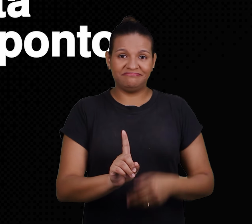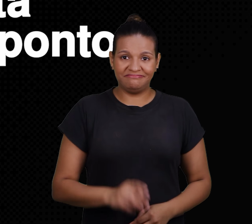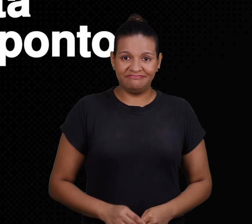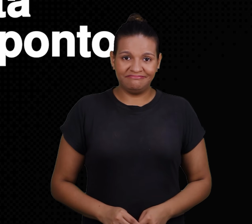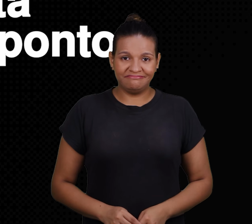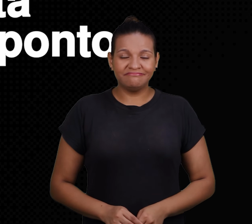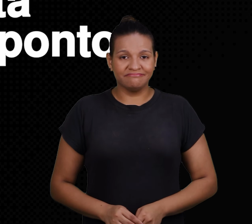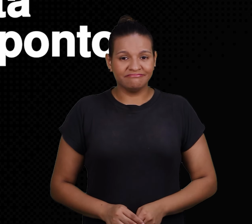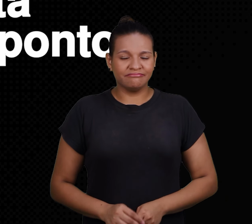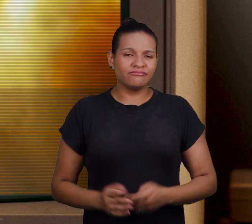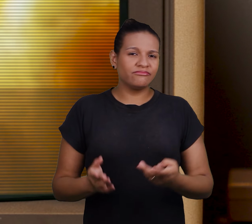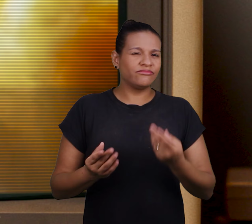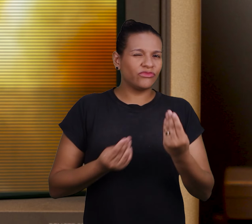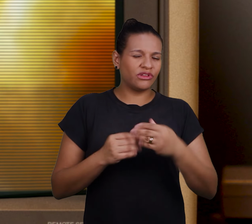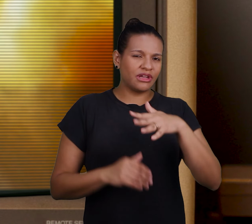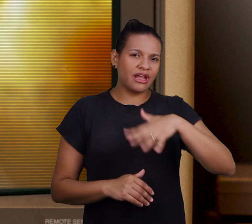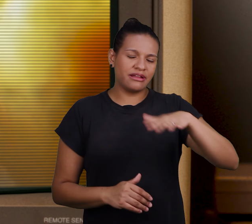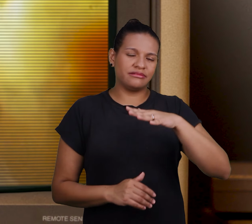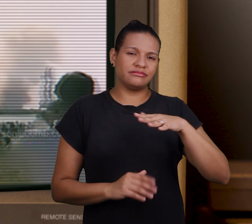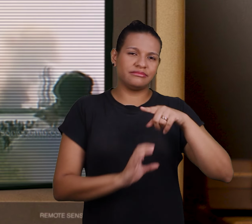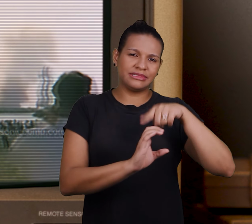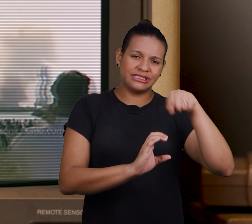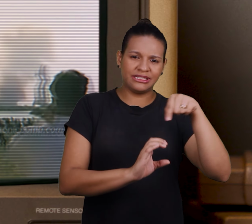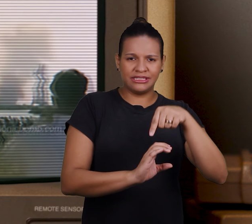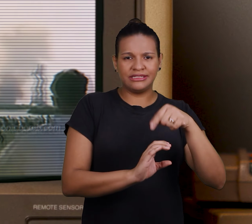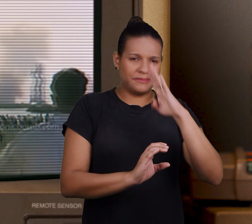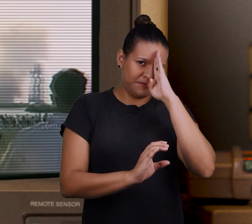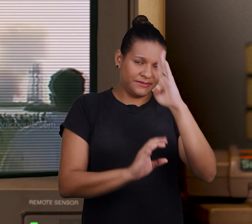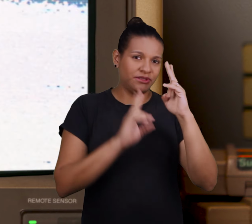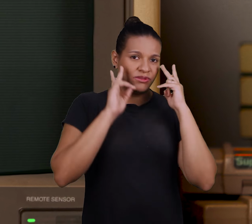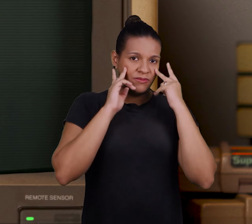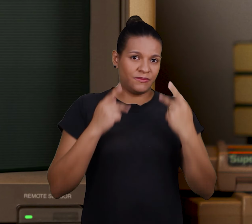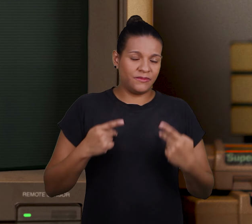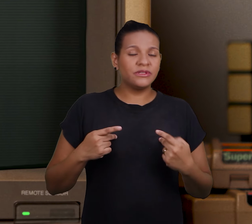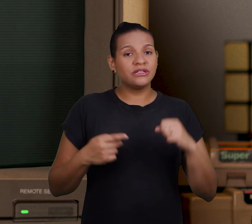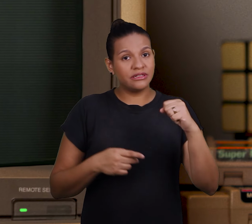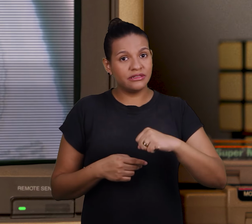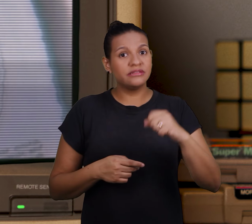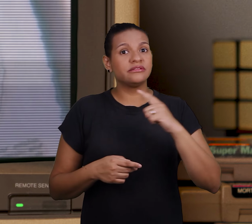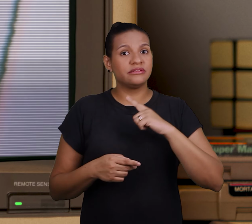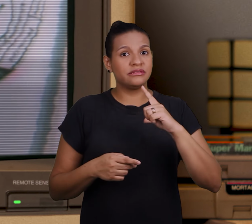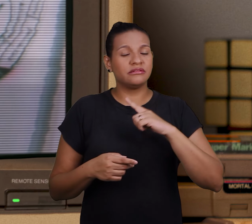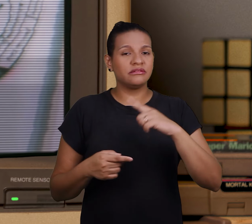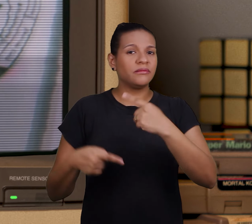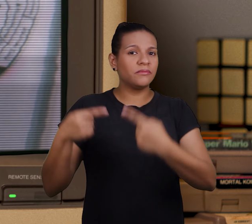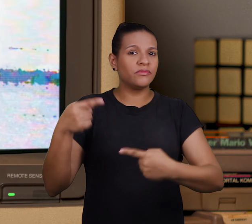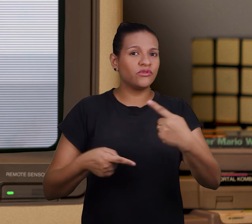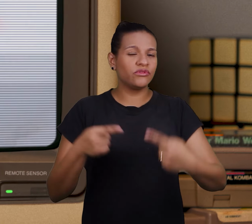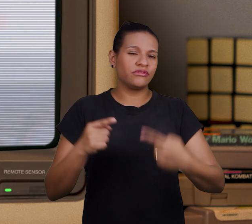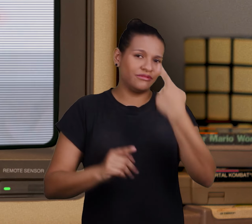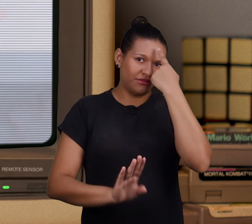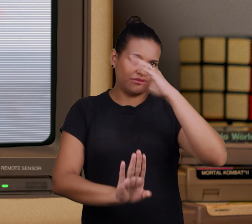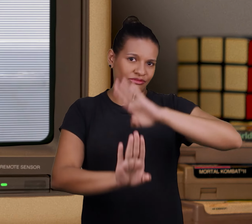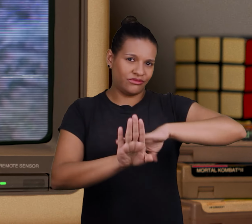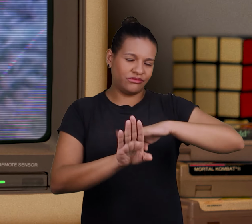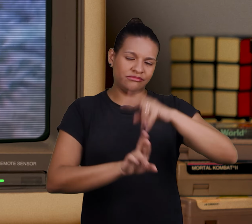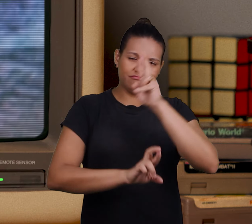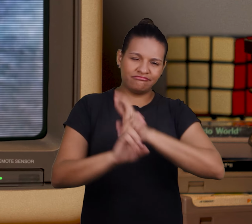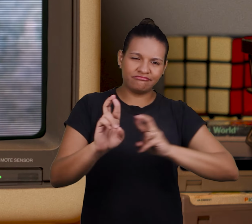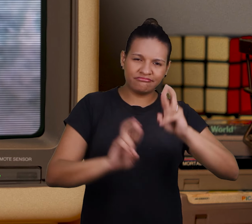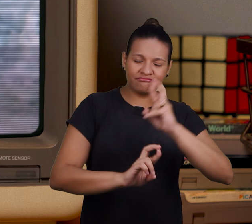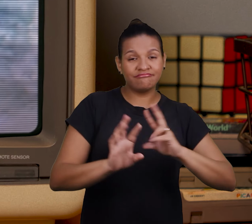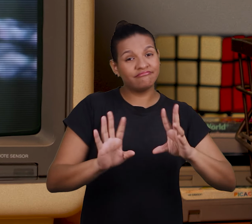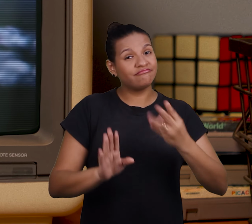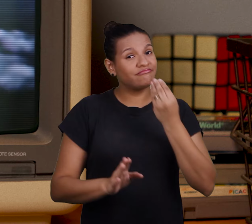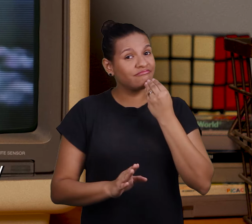de um ponto. Até mesmo a ciência, principalmente as ciências humanas, tem ideologia e política em suas análises. E